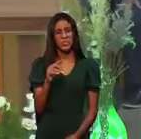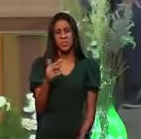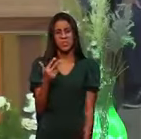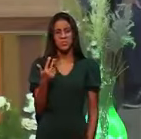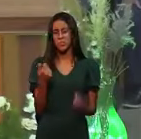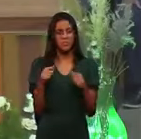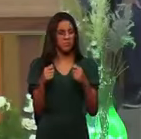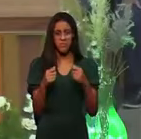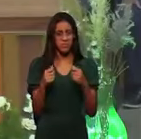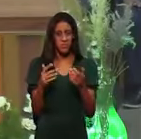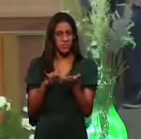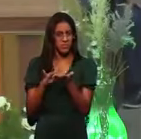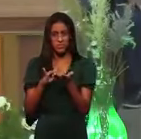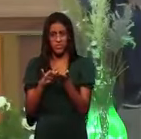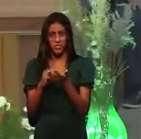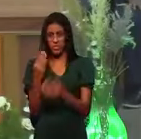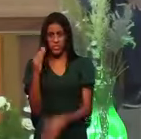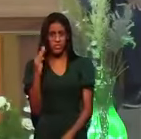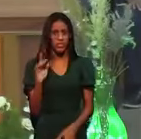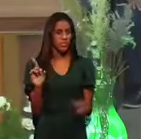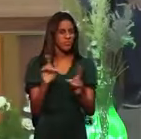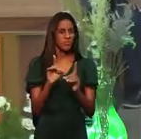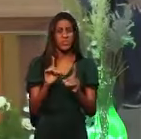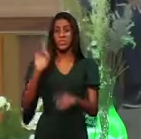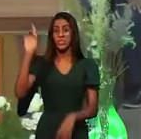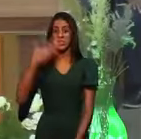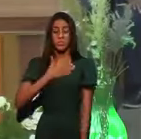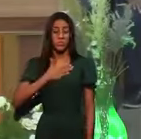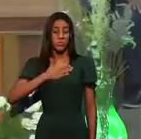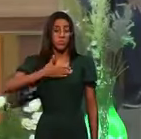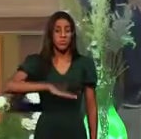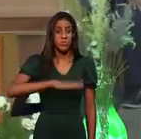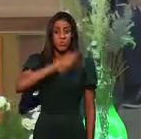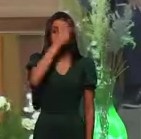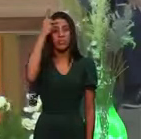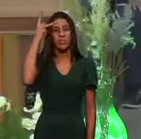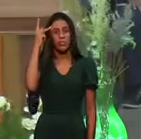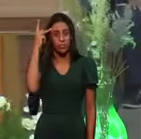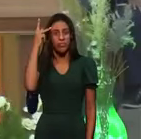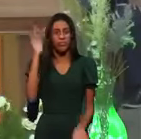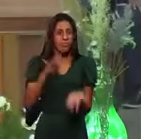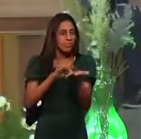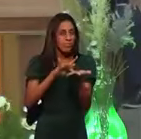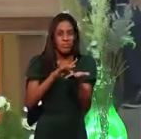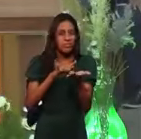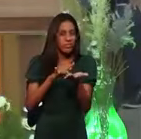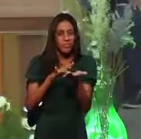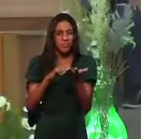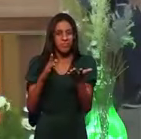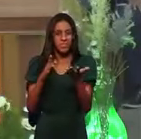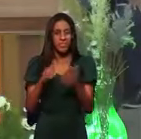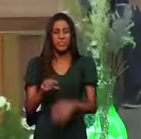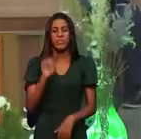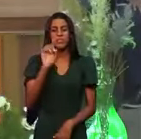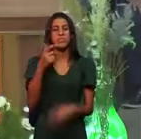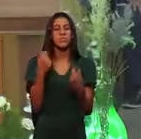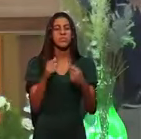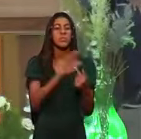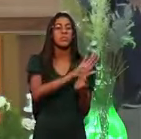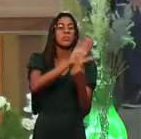não gosta de quem não é verdadeiro. Deixe as pessoas olharem para você e ver Deus na tua